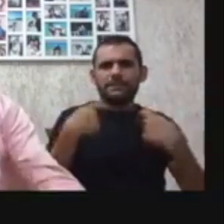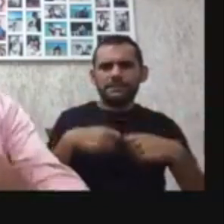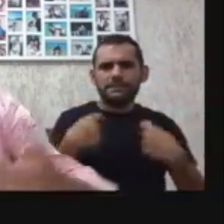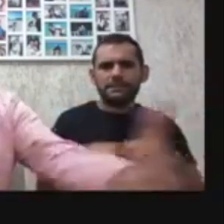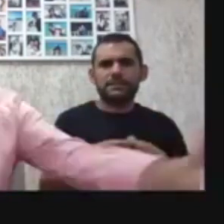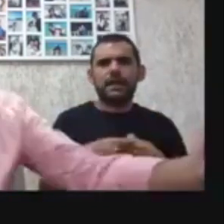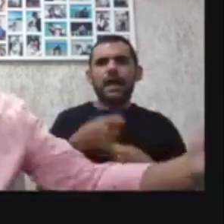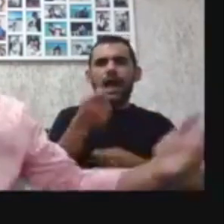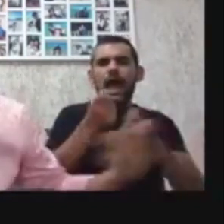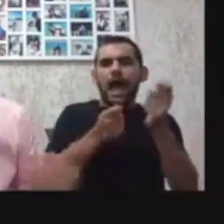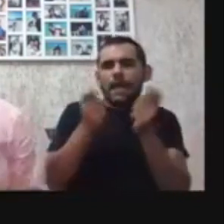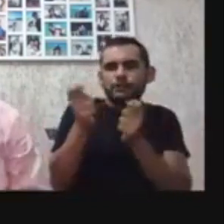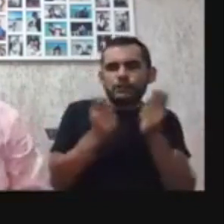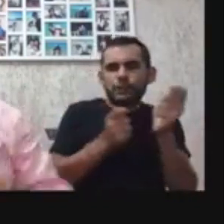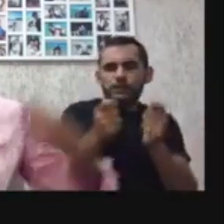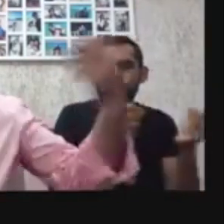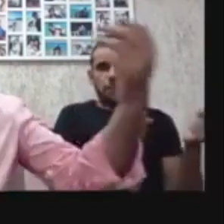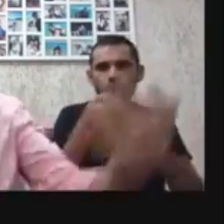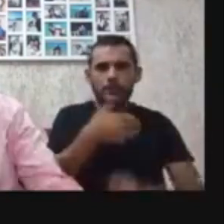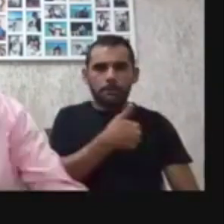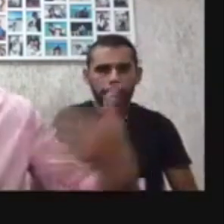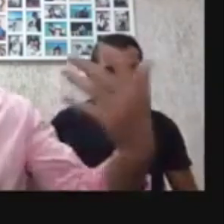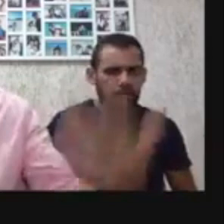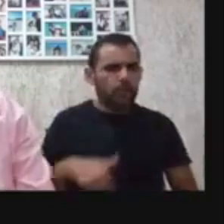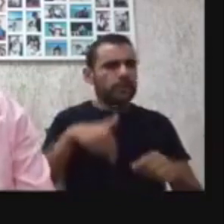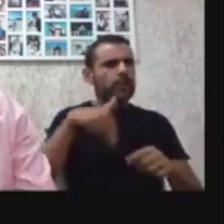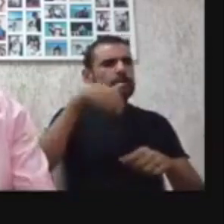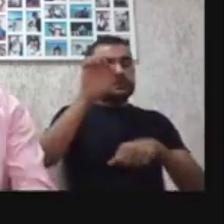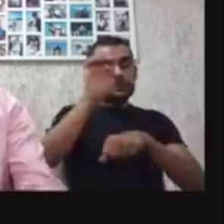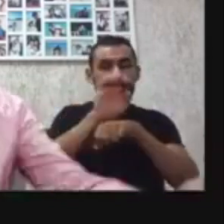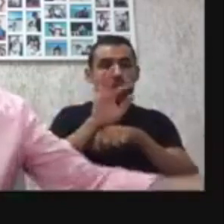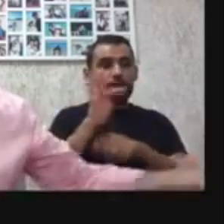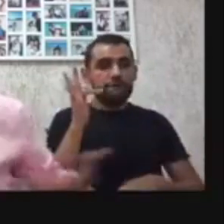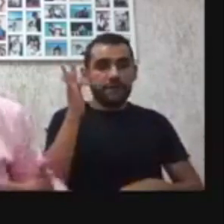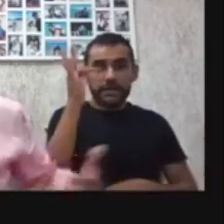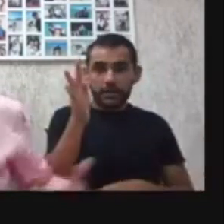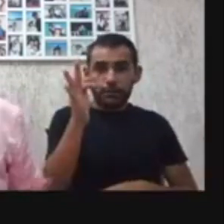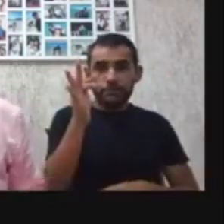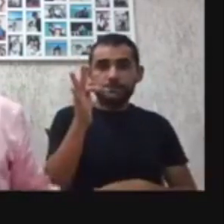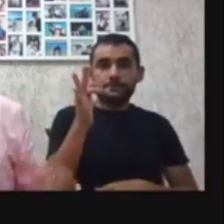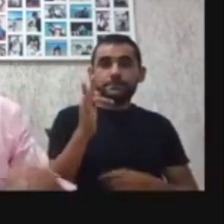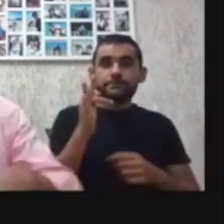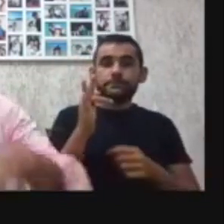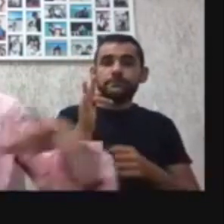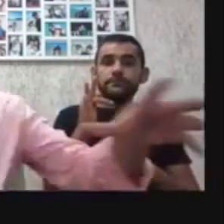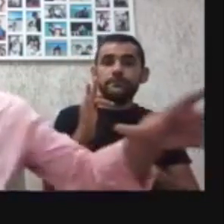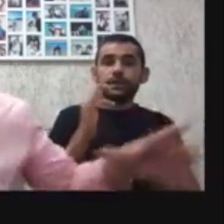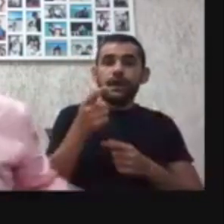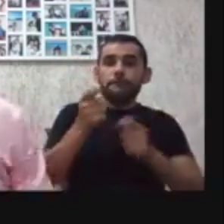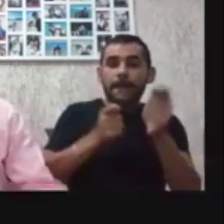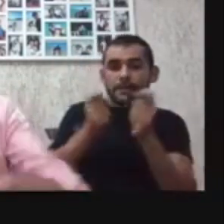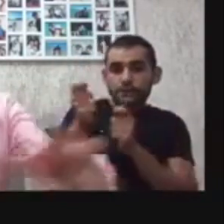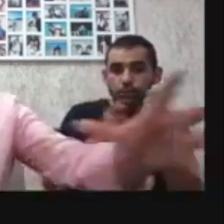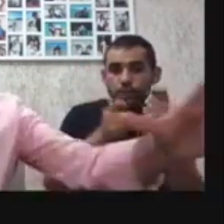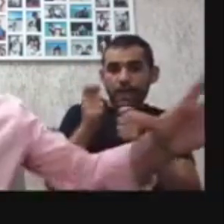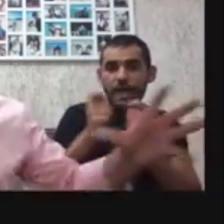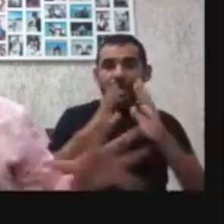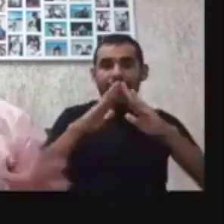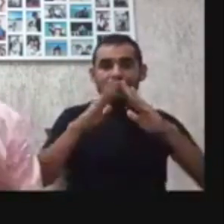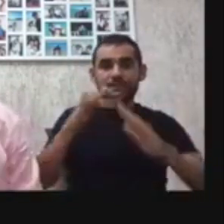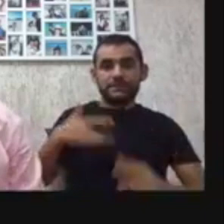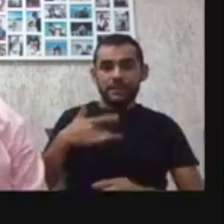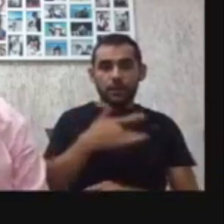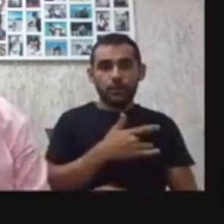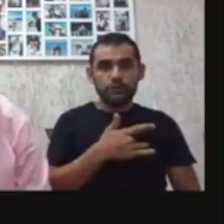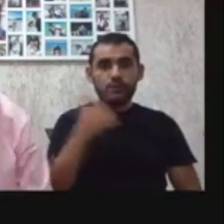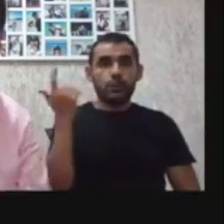com articulações do poder público com a nível estadual e federal, para articular para que essas casas de saúde atendam a